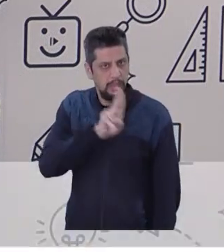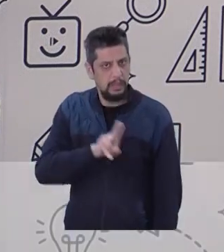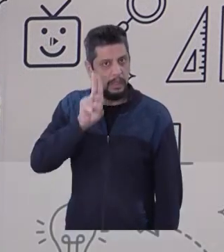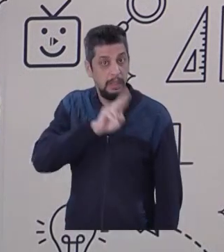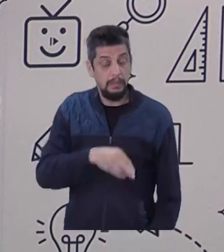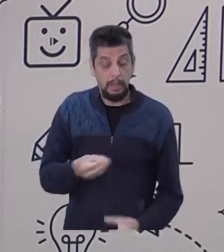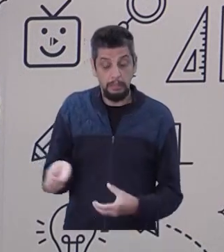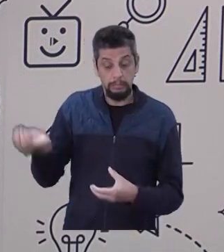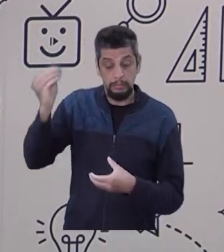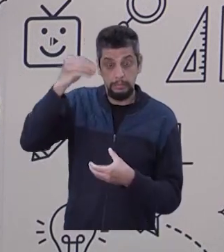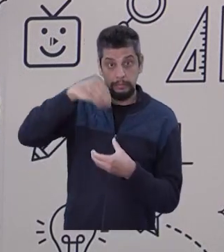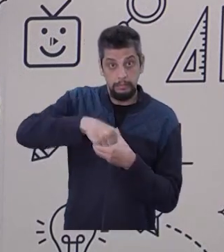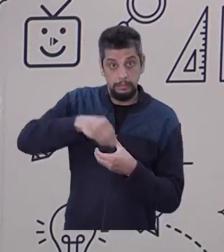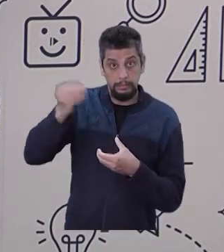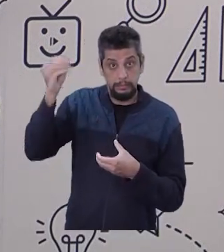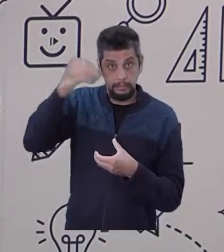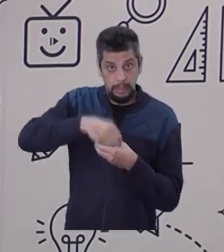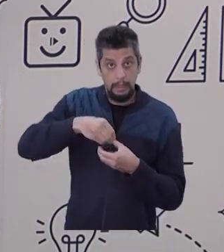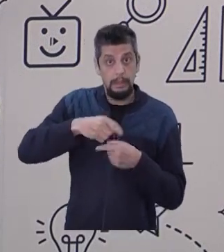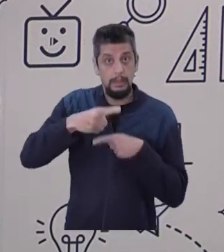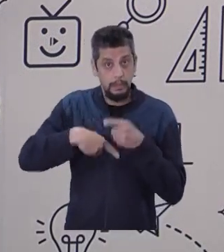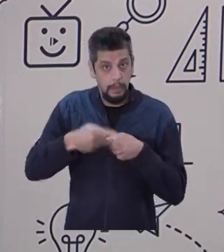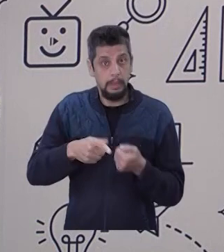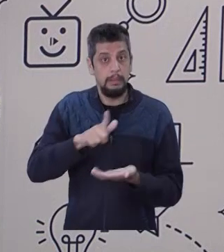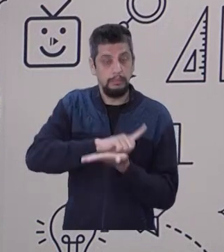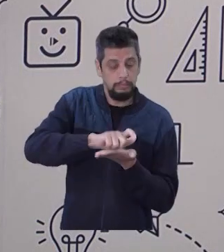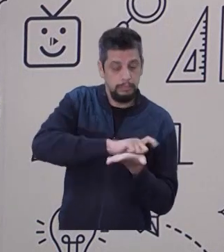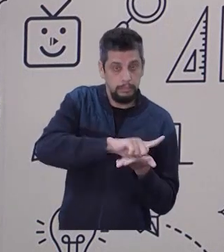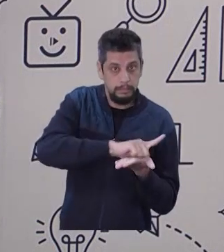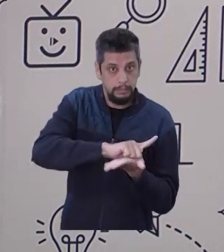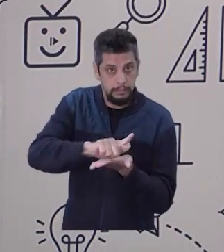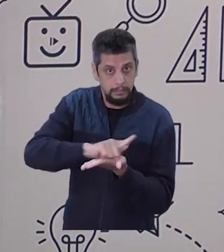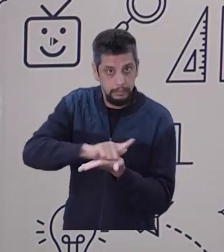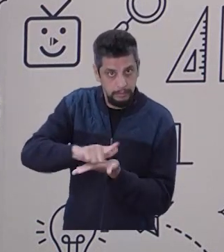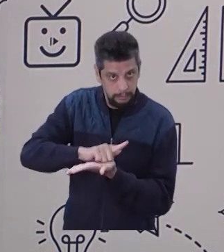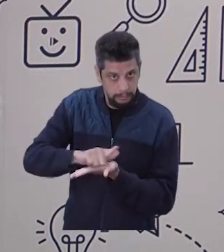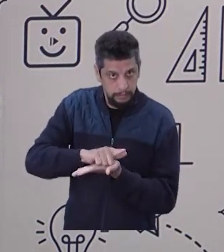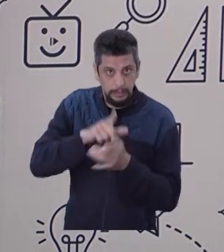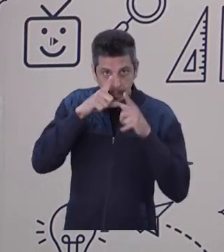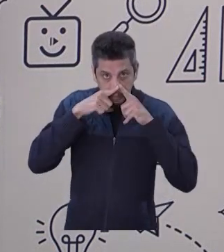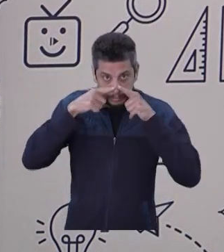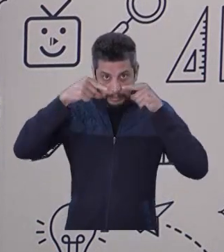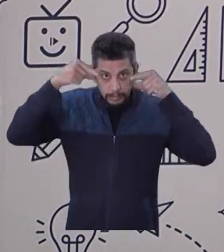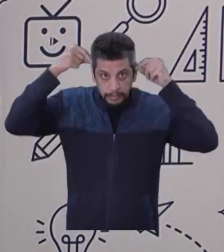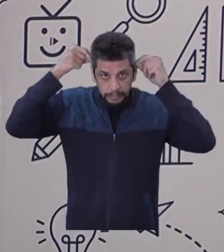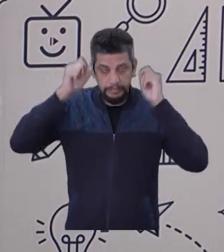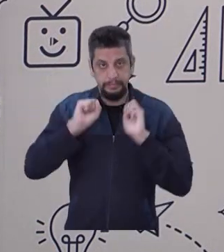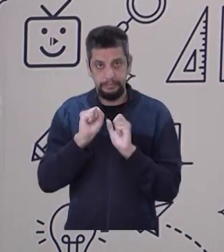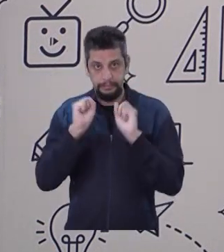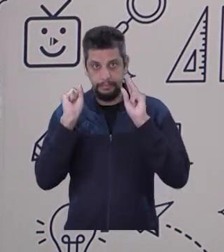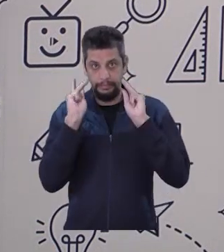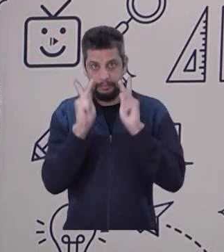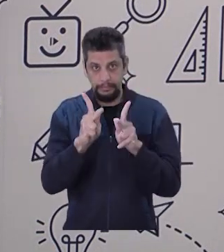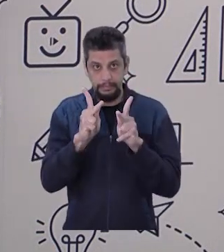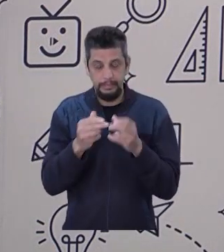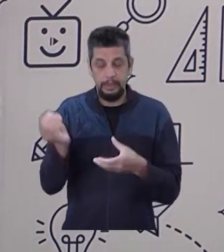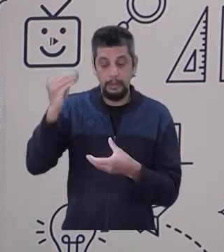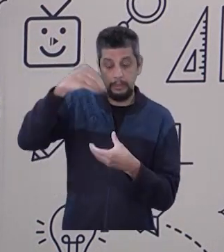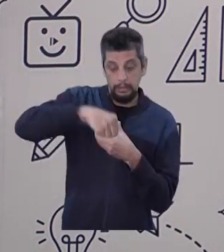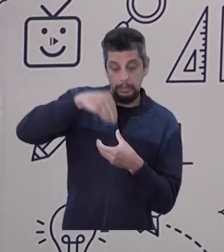vai para o plastiquinho, para poder lavar. Para poder lavar. Colocar aqui dentro.